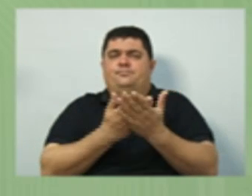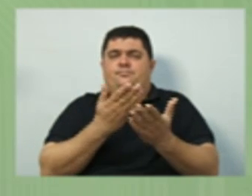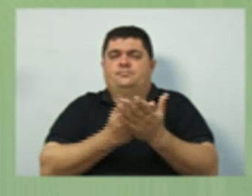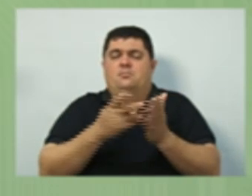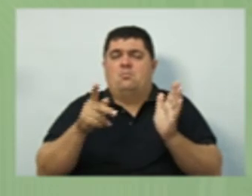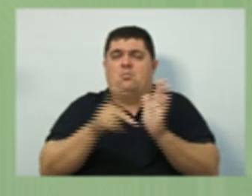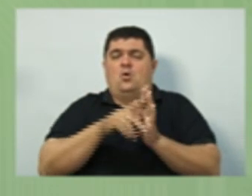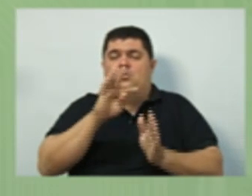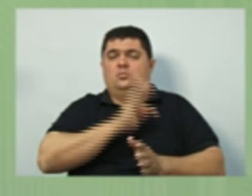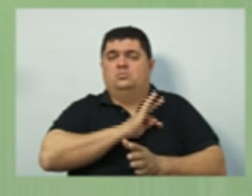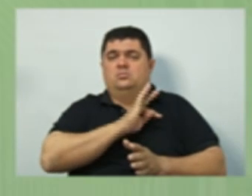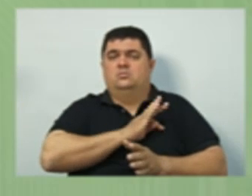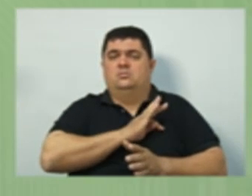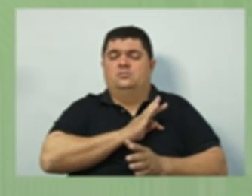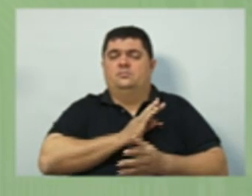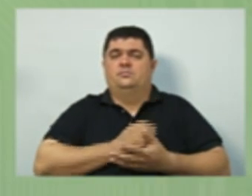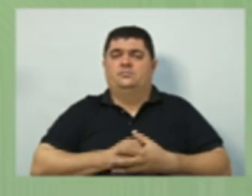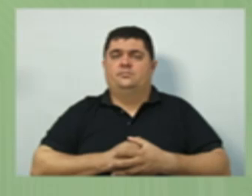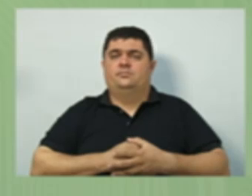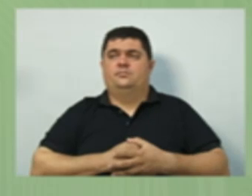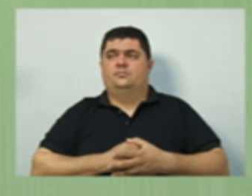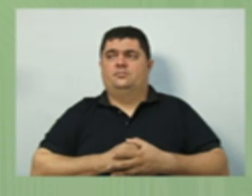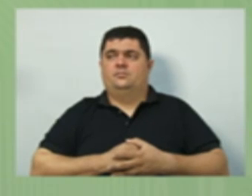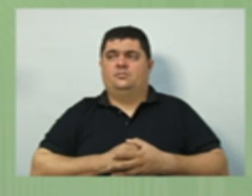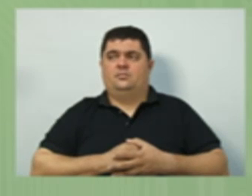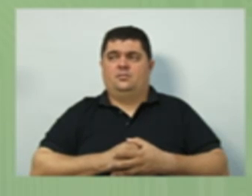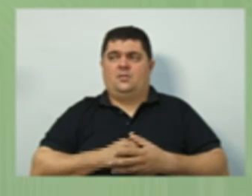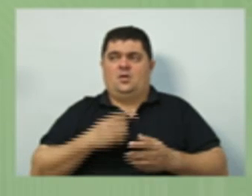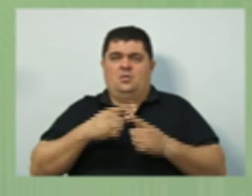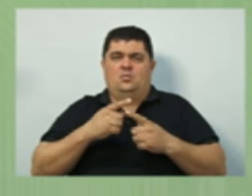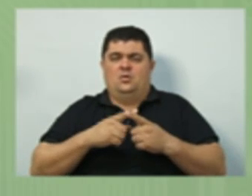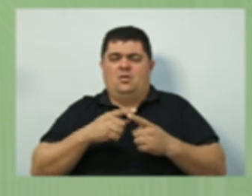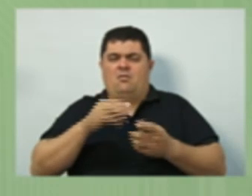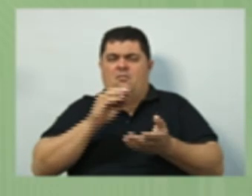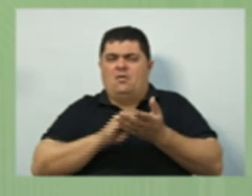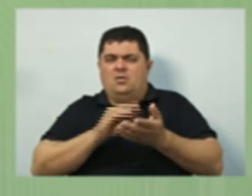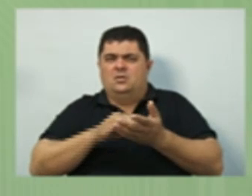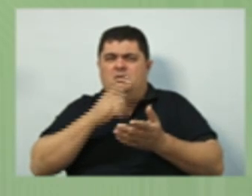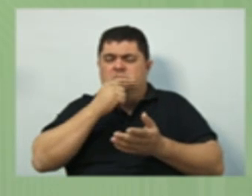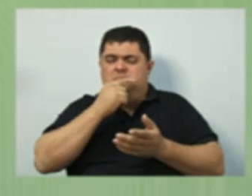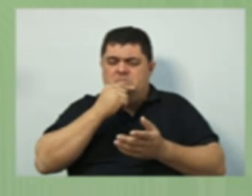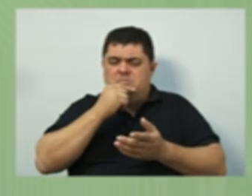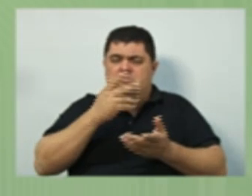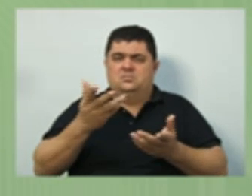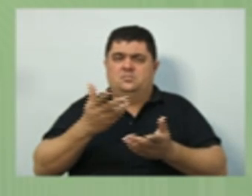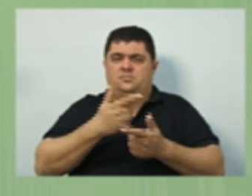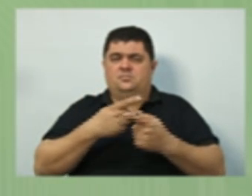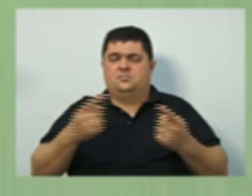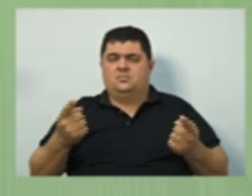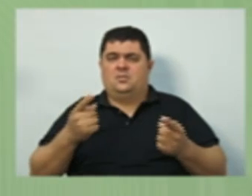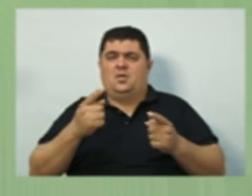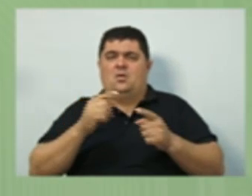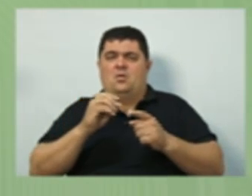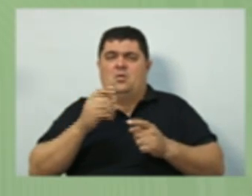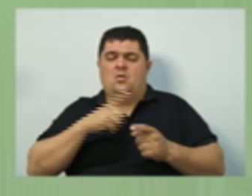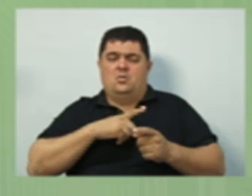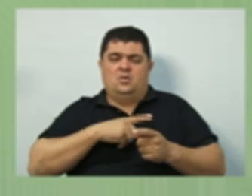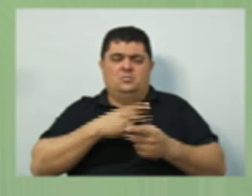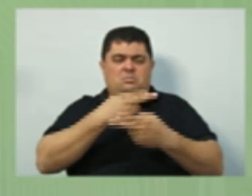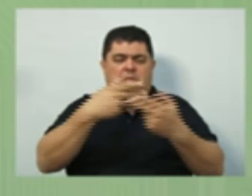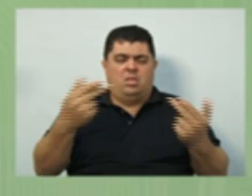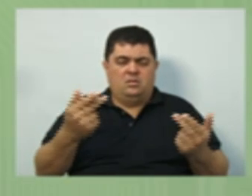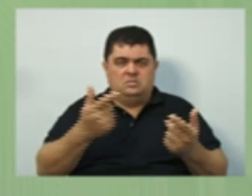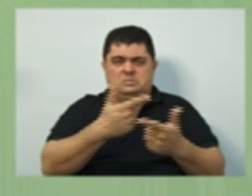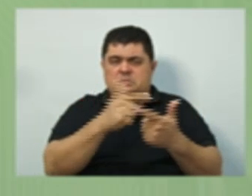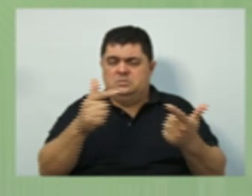campo, os empecilhos advindos das secas prolongadas, a precariedade de insumos